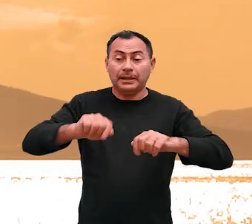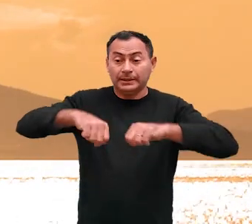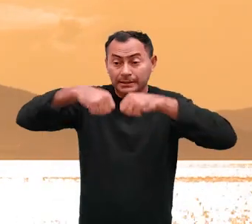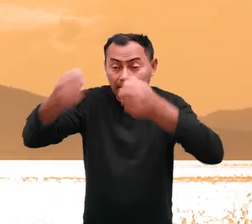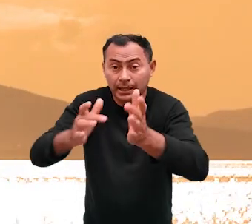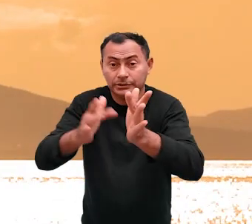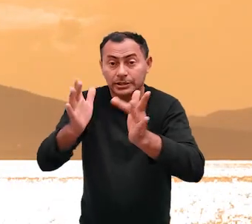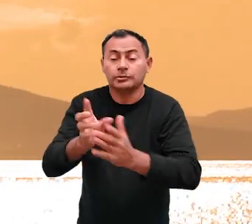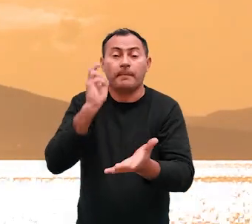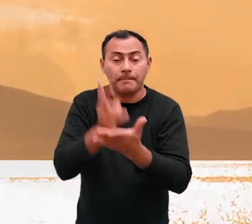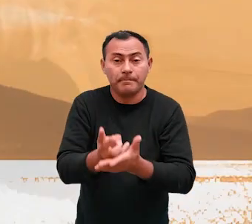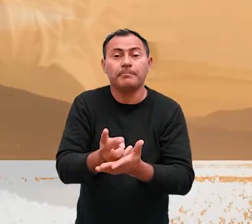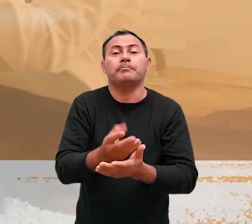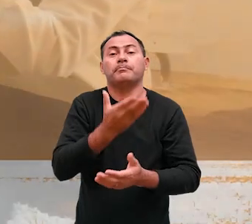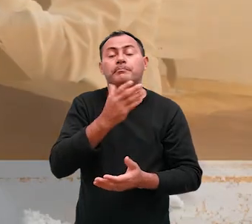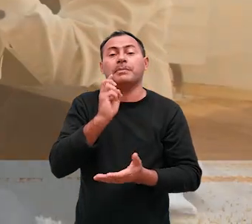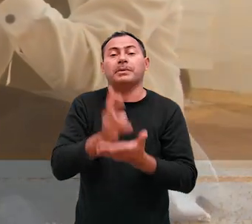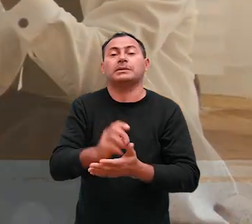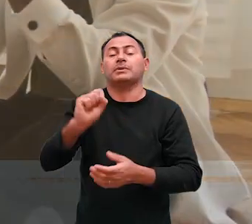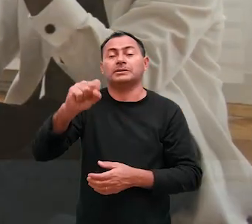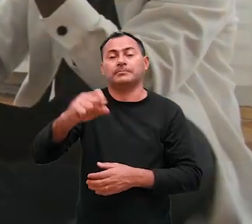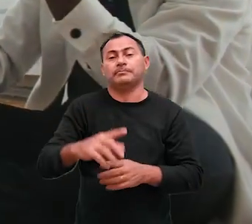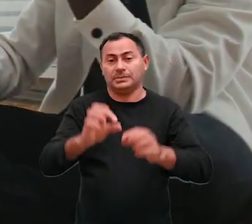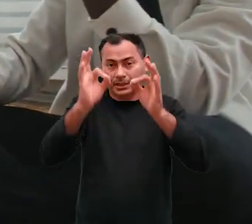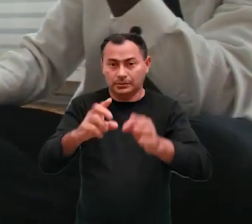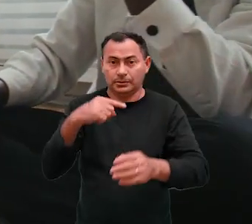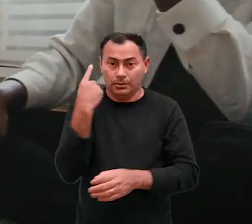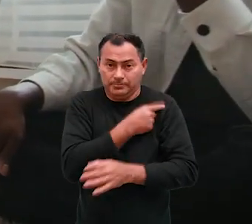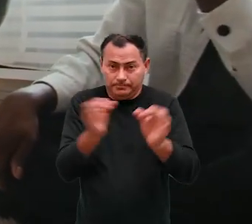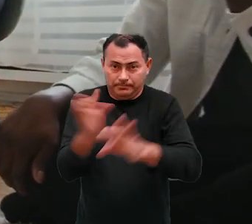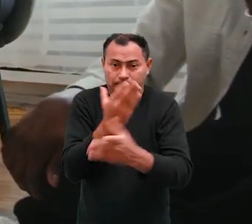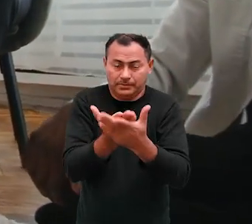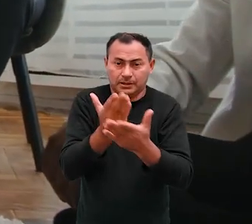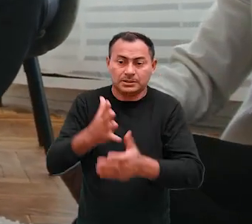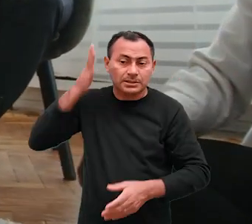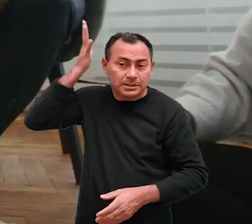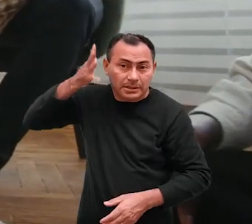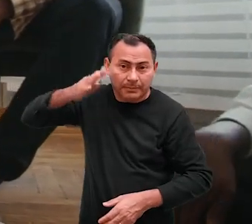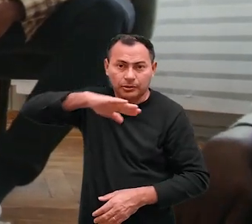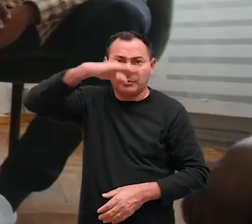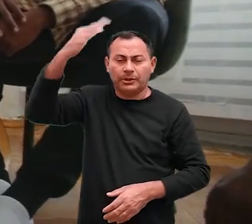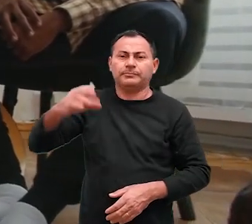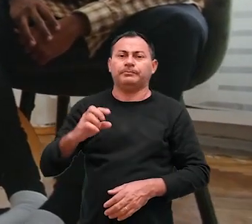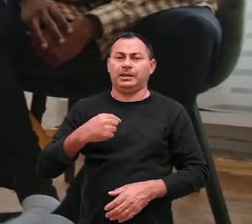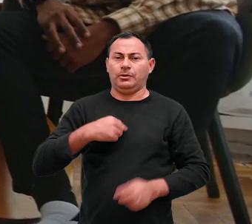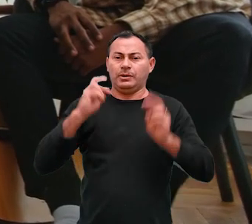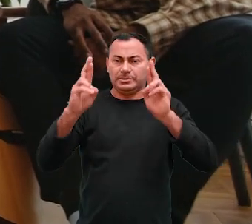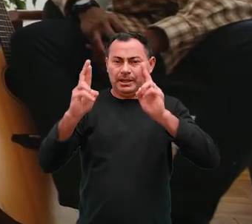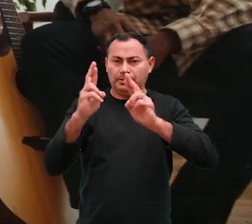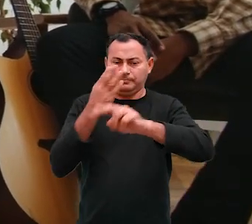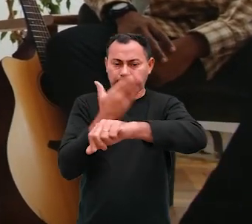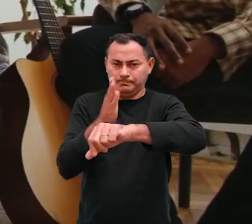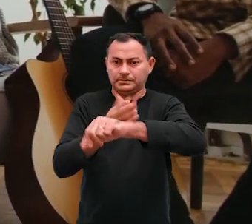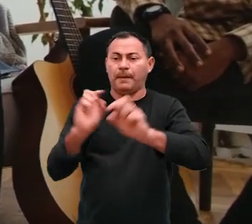Jesus o seu melhor mesmo assim. Estamos encerrando esse estudo do Sermão do Monte. Espero que você faça as